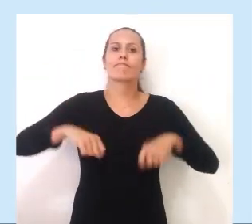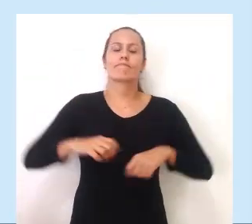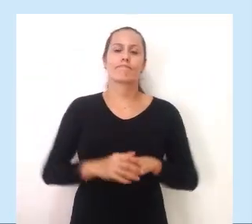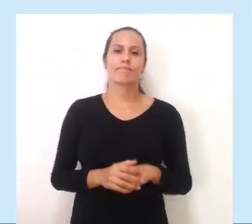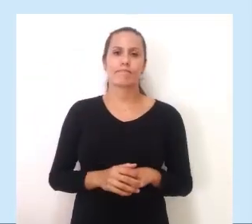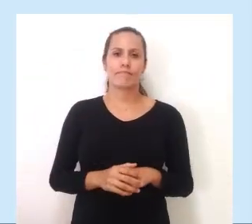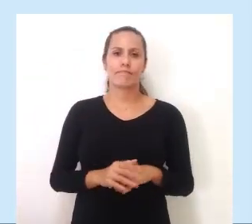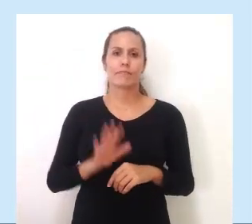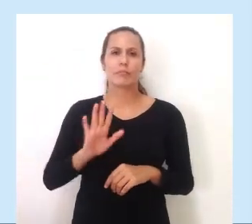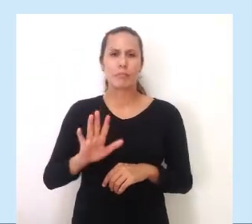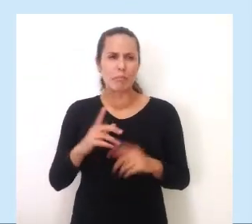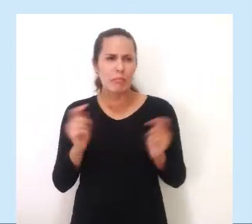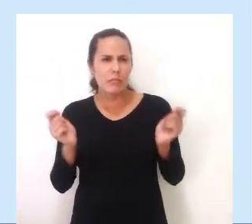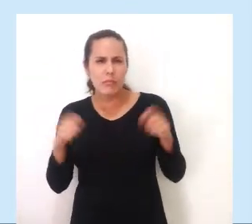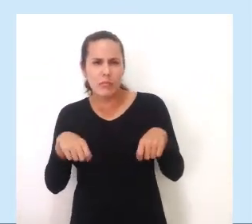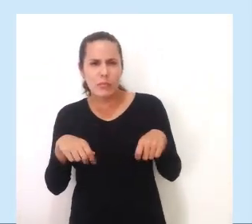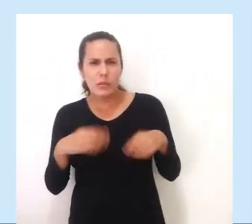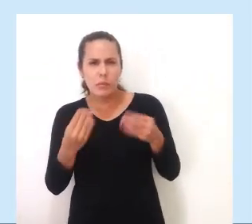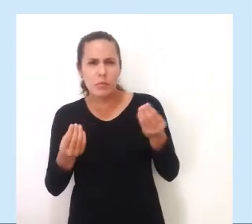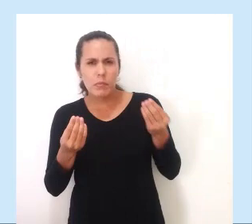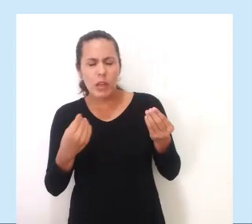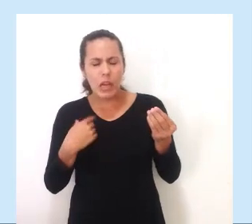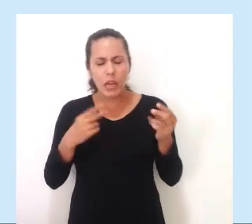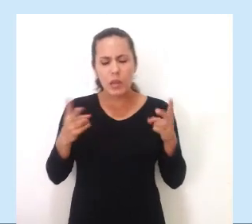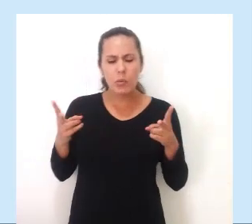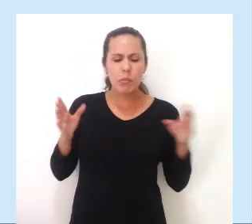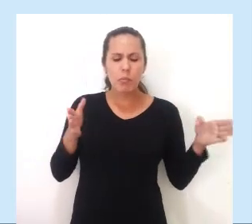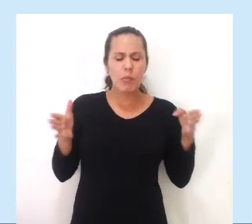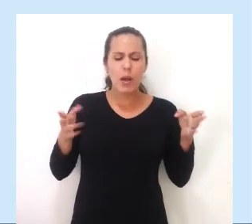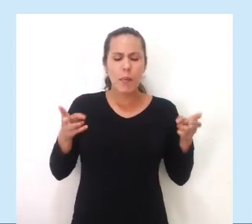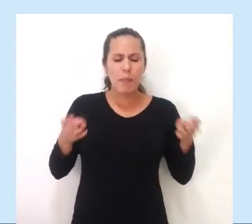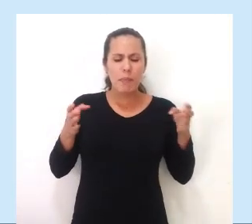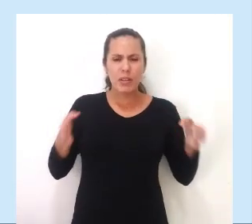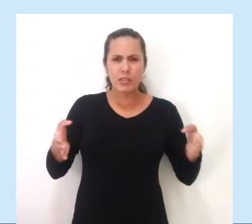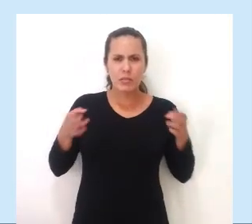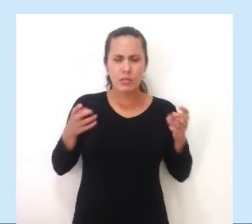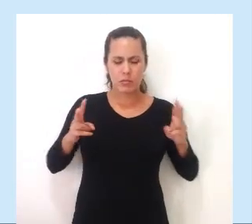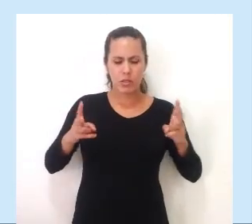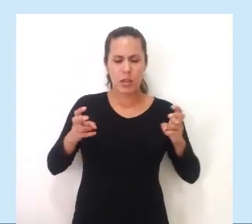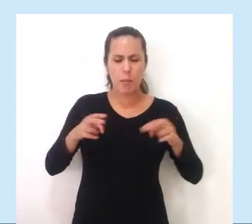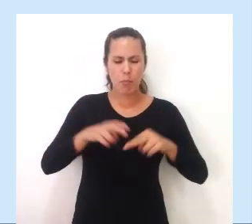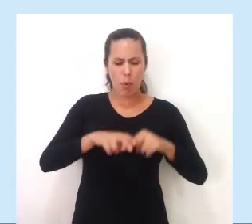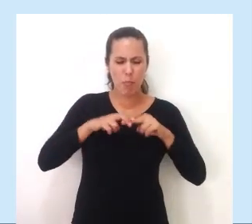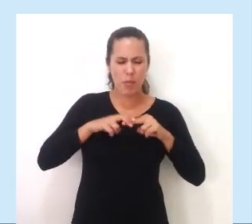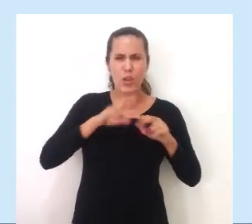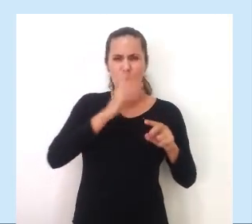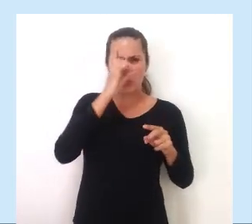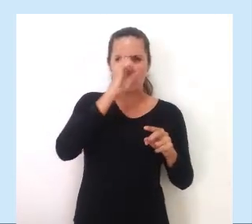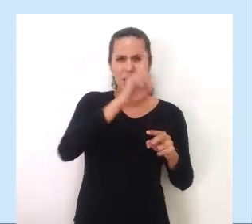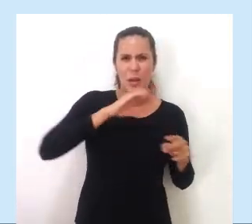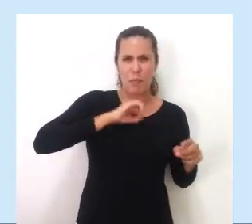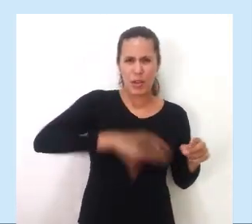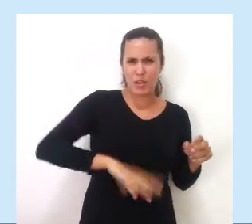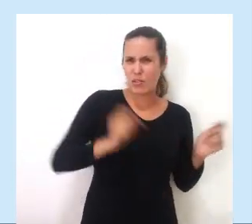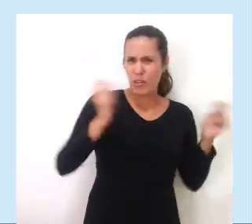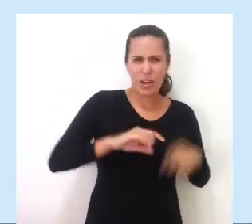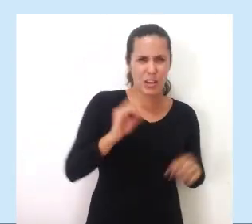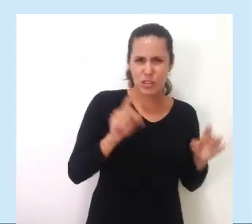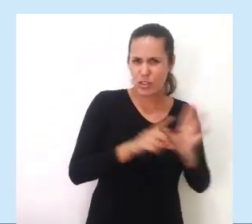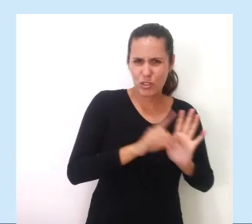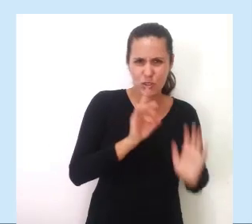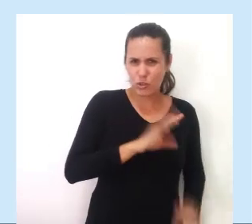Dantas, é só possível identificar o período fértil através da contagem dos